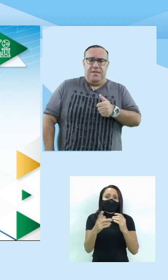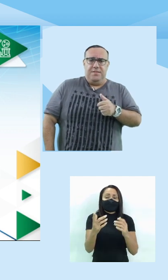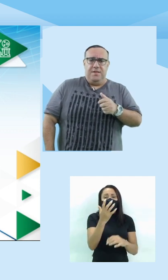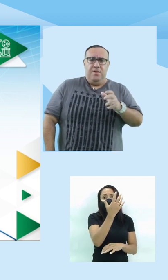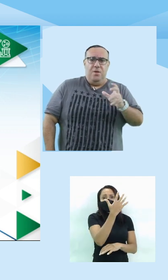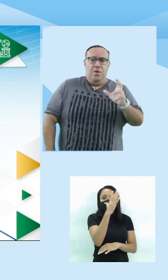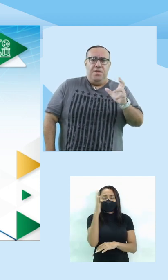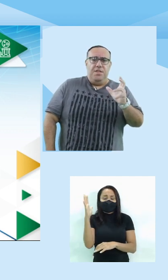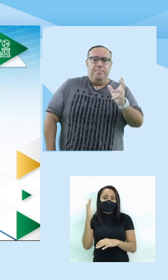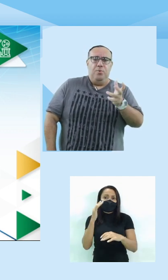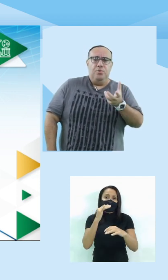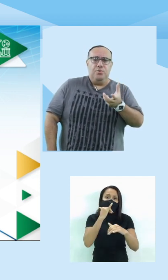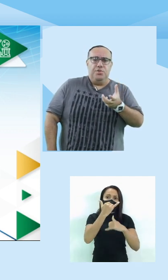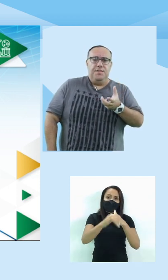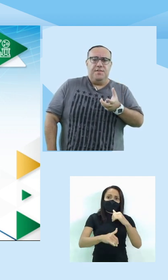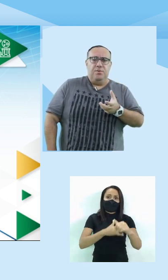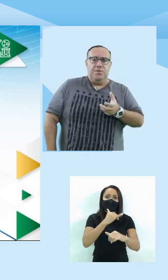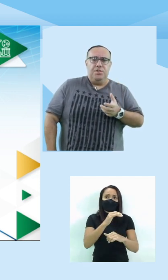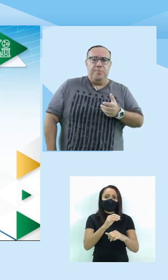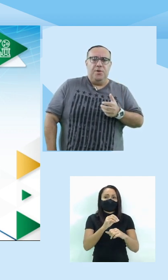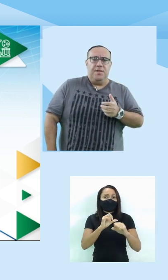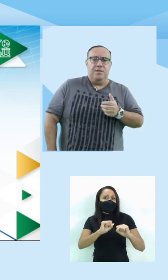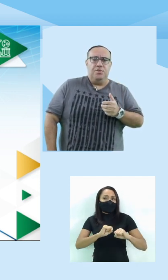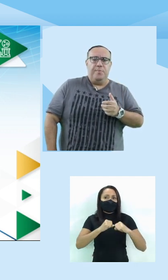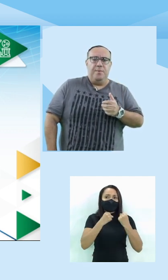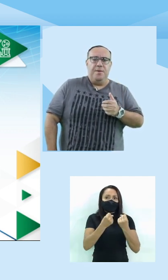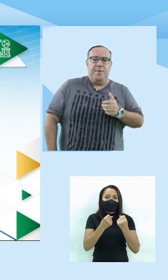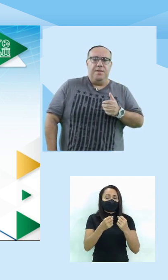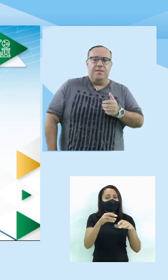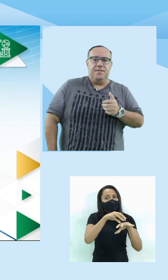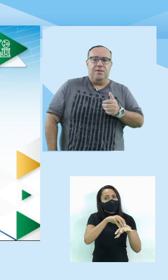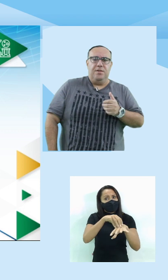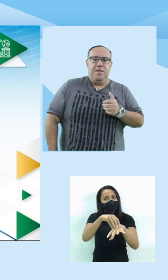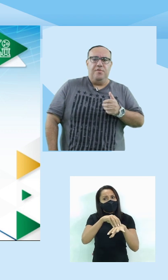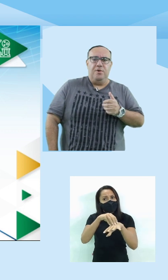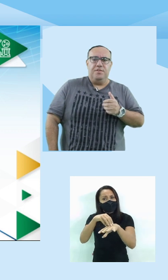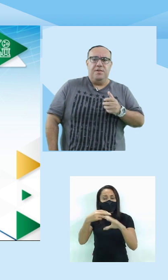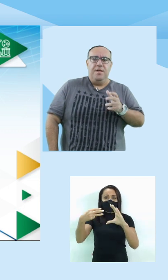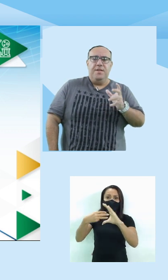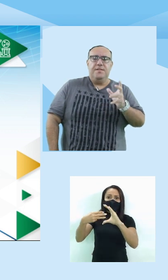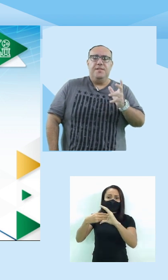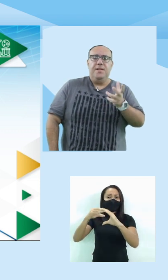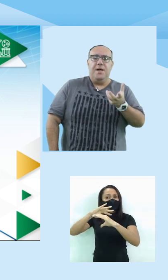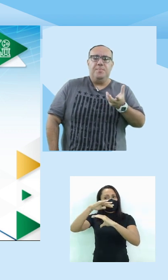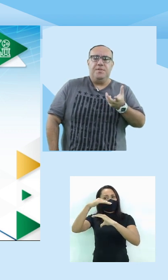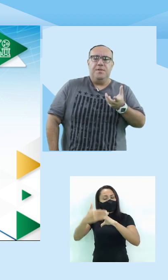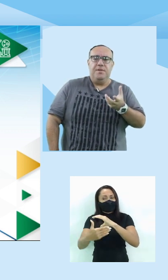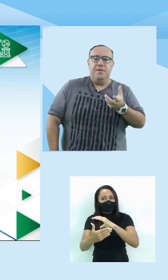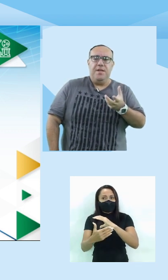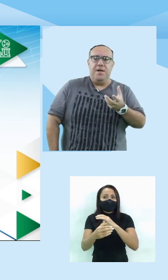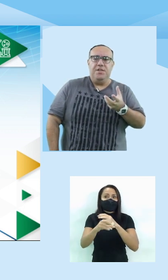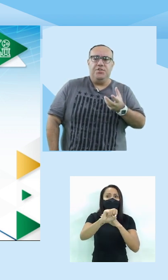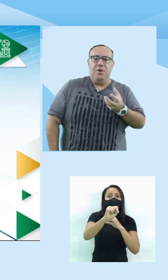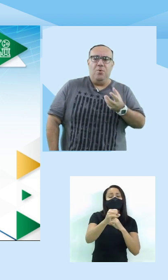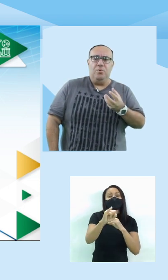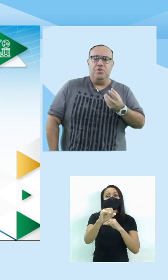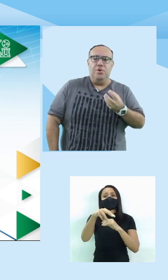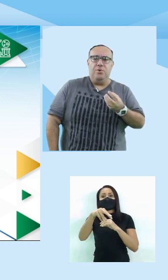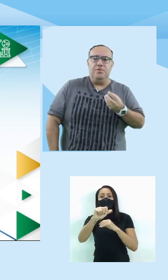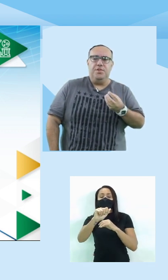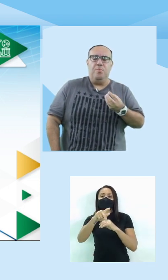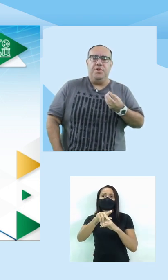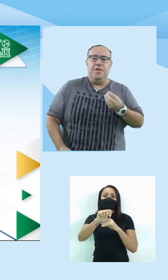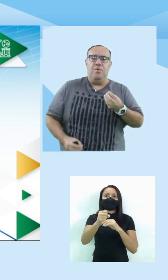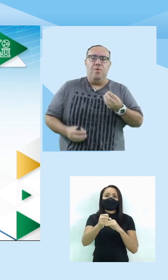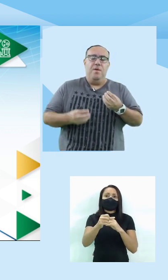natureza elétrica, impulsos que são transportados pela membrana da célula nervosa e a sinapse, que é a região onde os